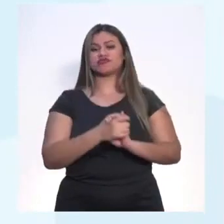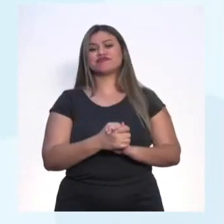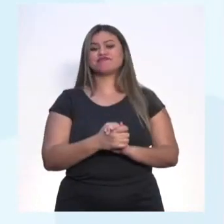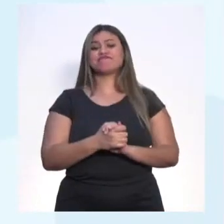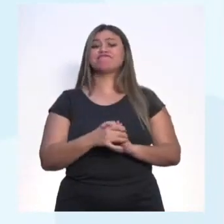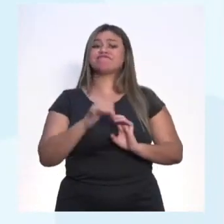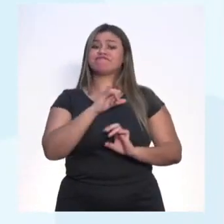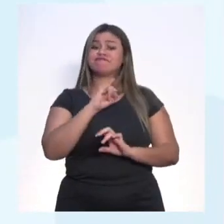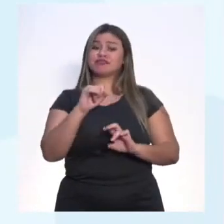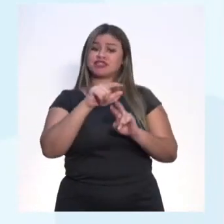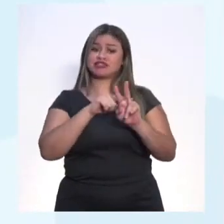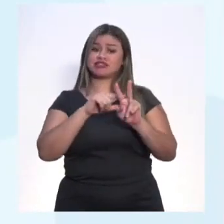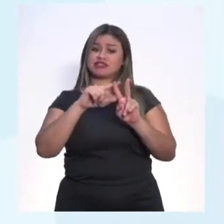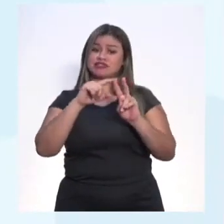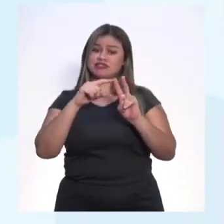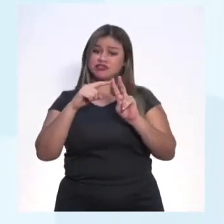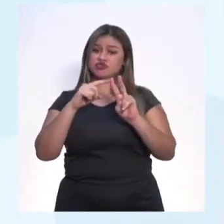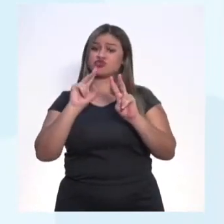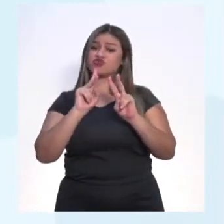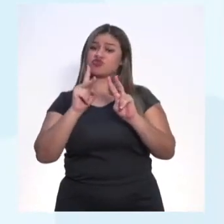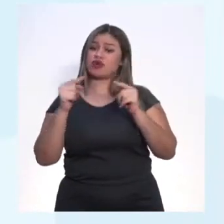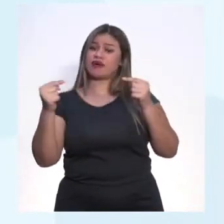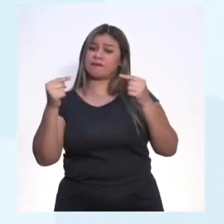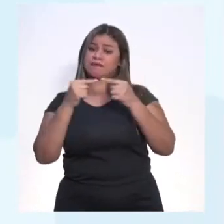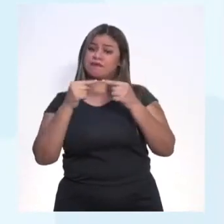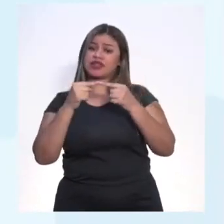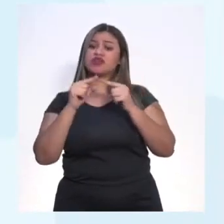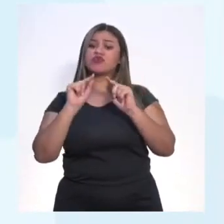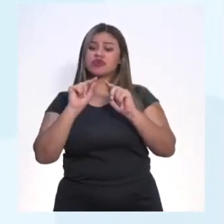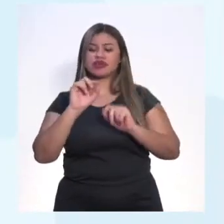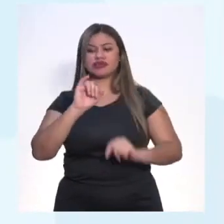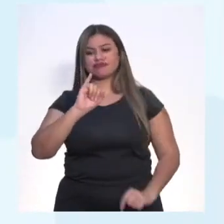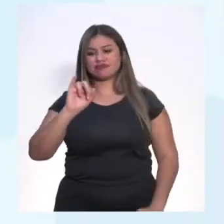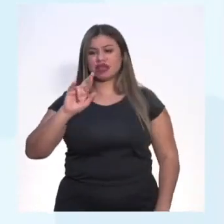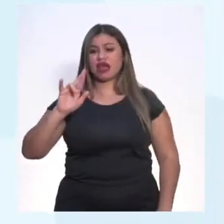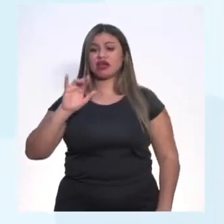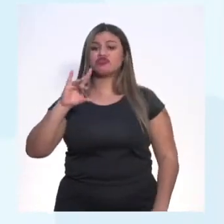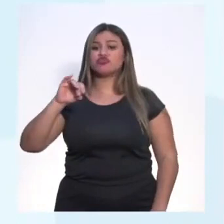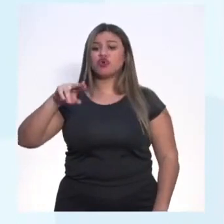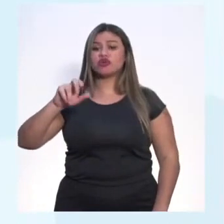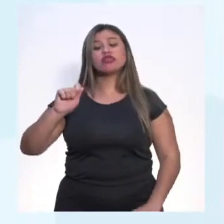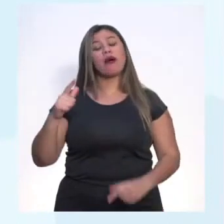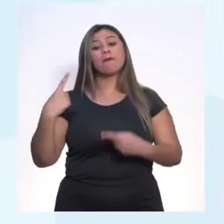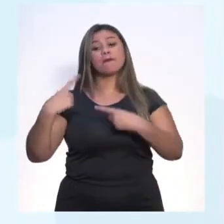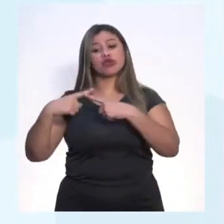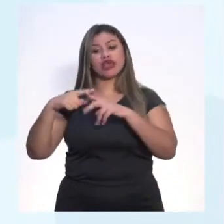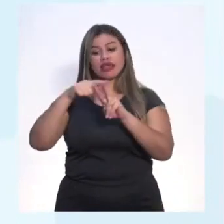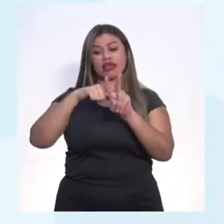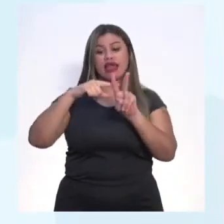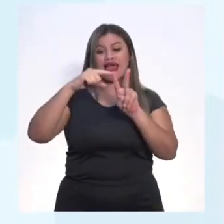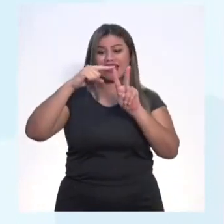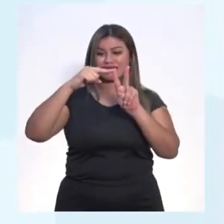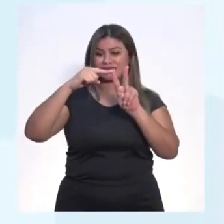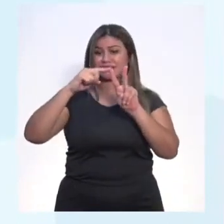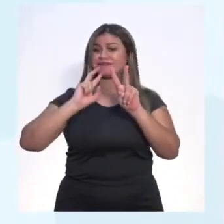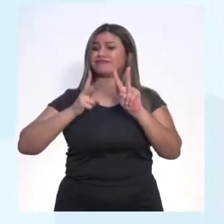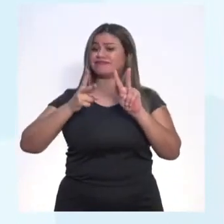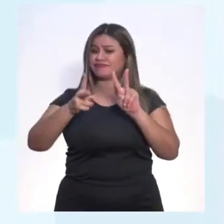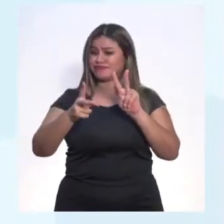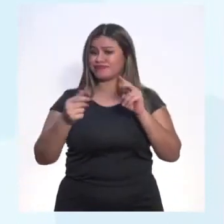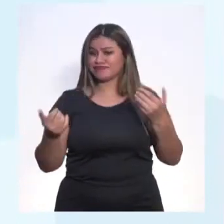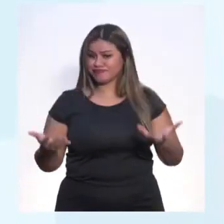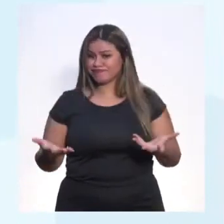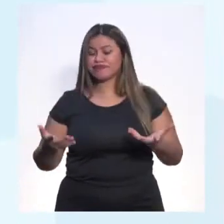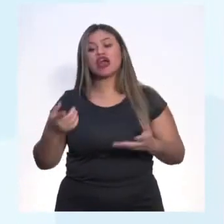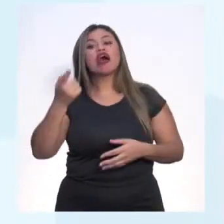raiz, a gente sabe que esse número é irracional. Certo, pessoal? Tudo bem nesse?